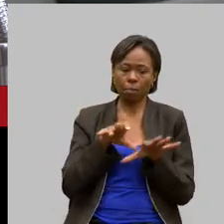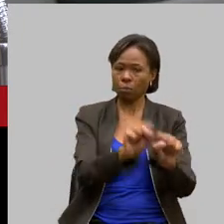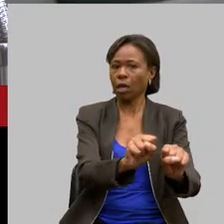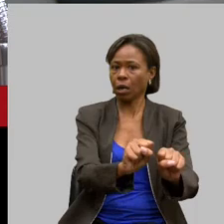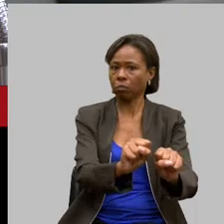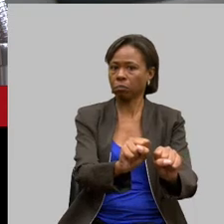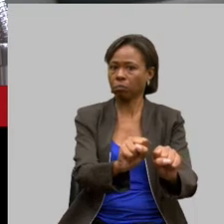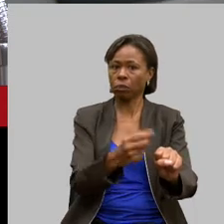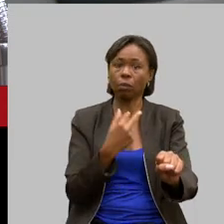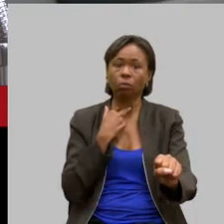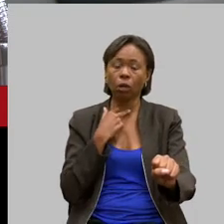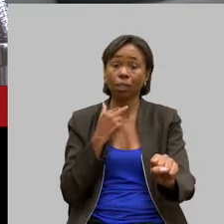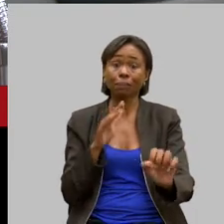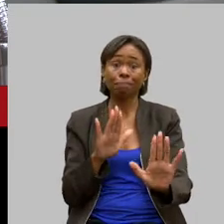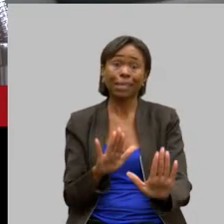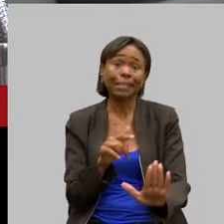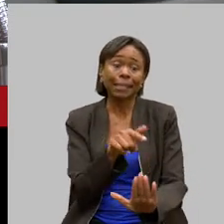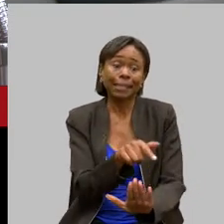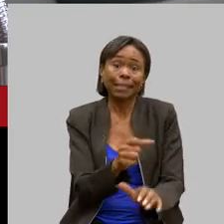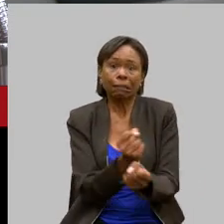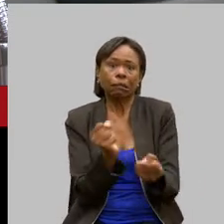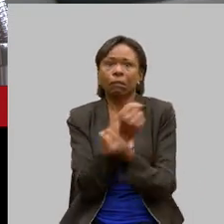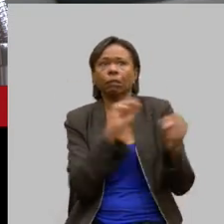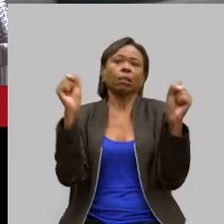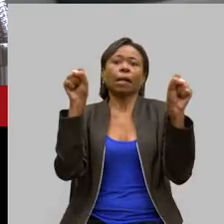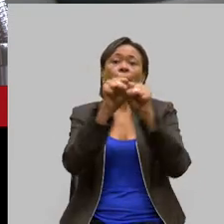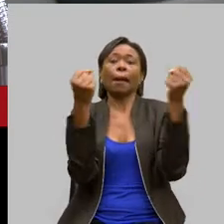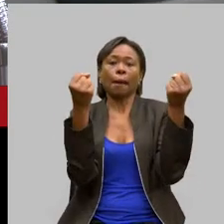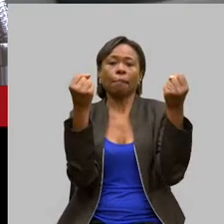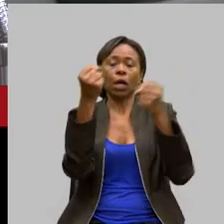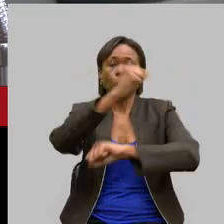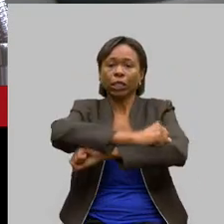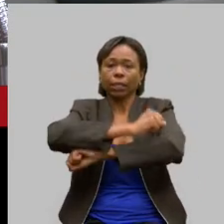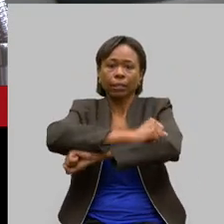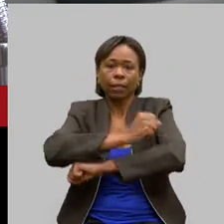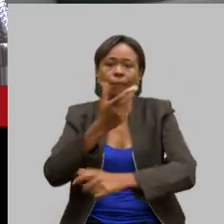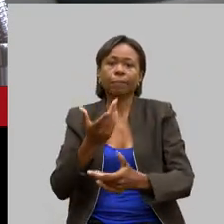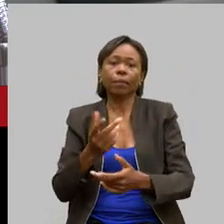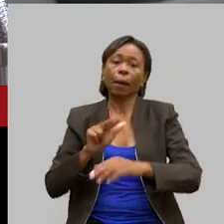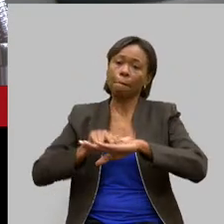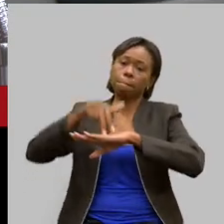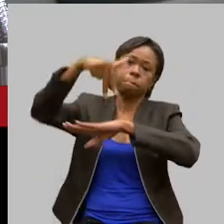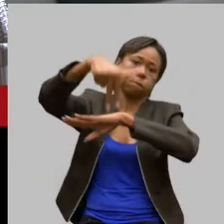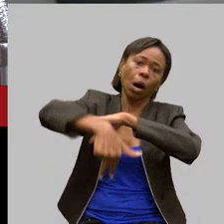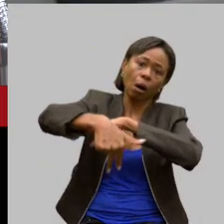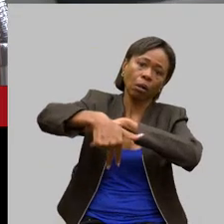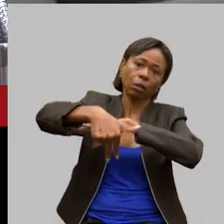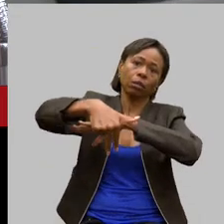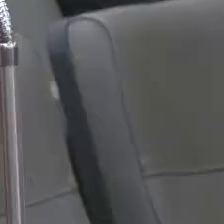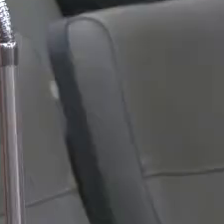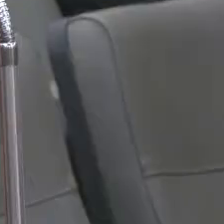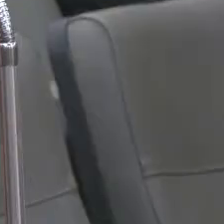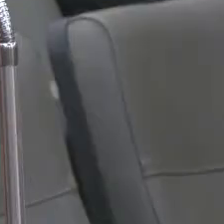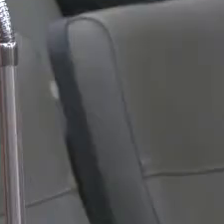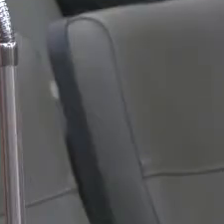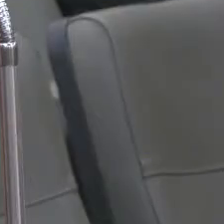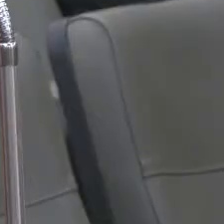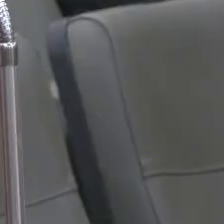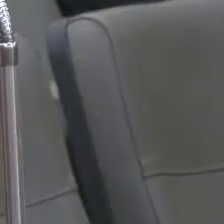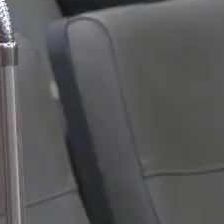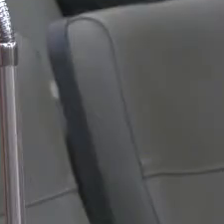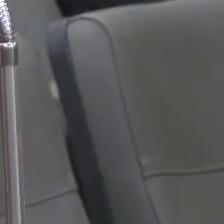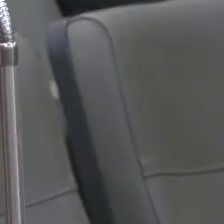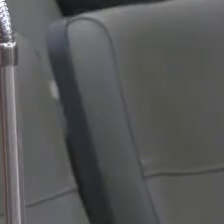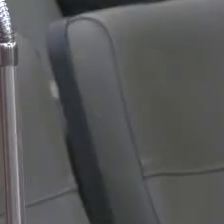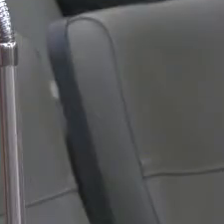ele quebra uma janela ele pula do do do do do P do do do Alpendre do segundo andar da escola